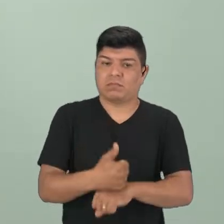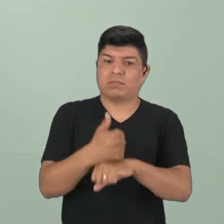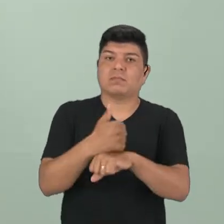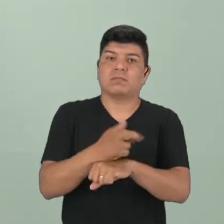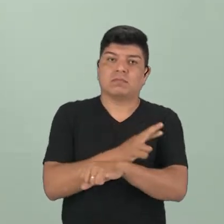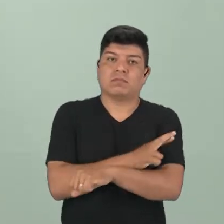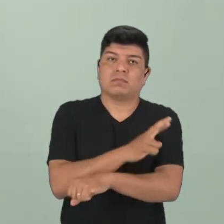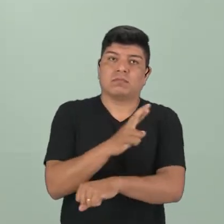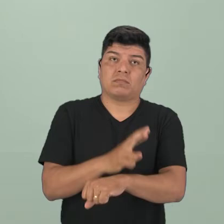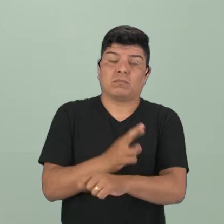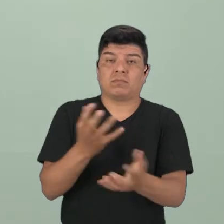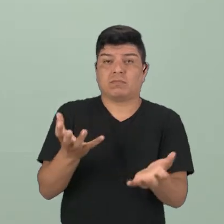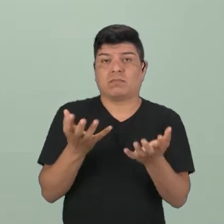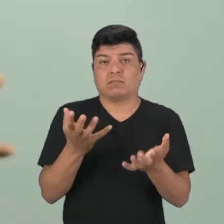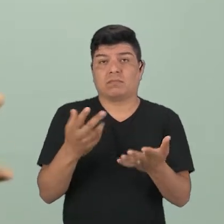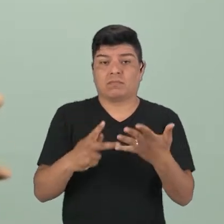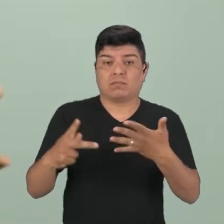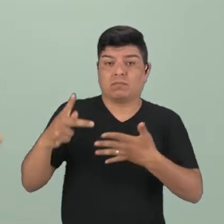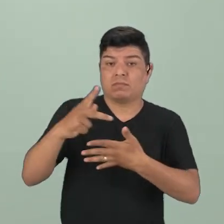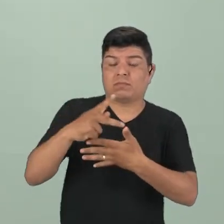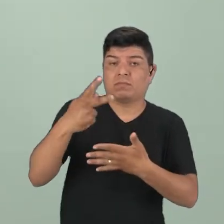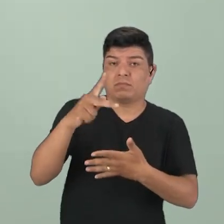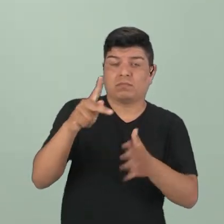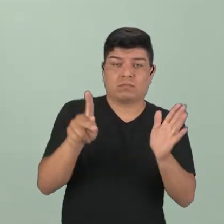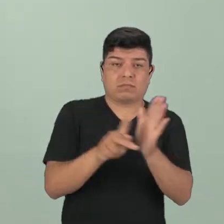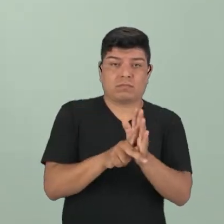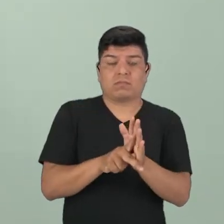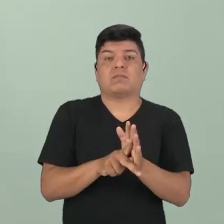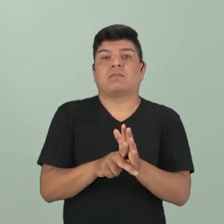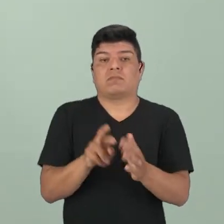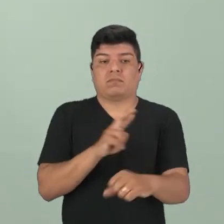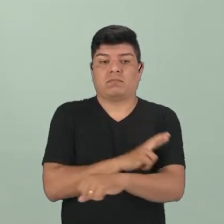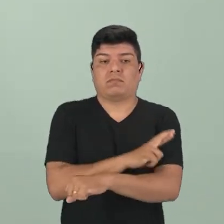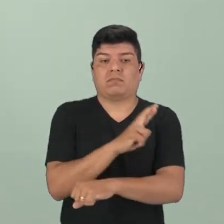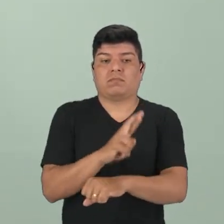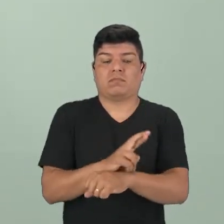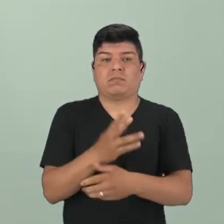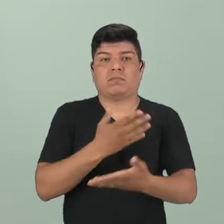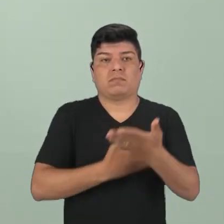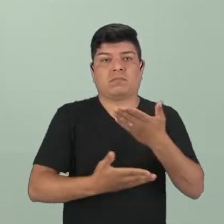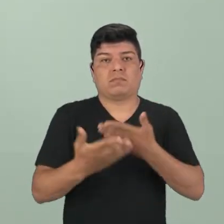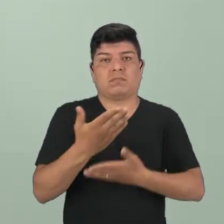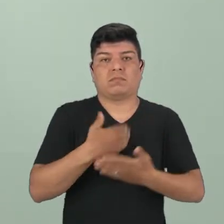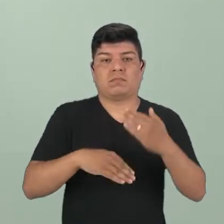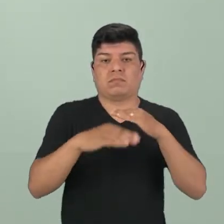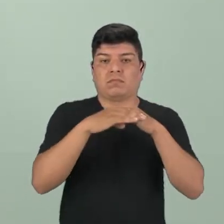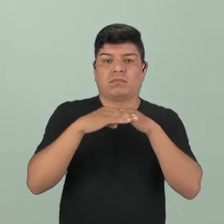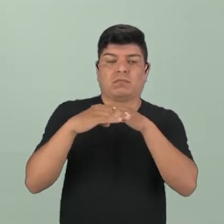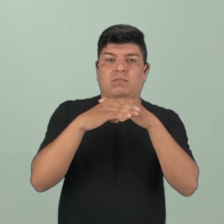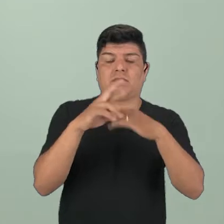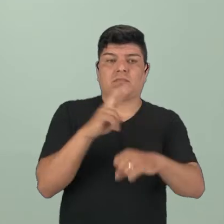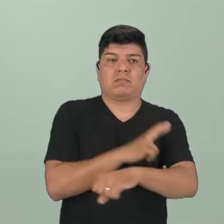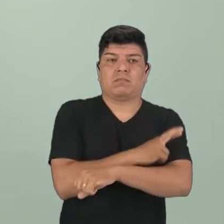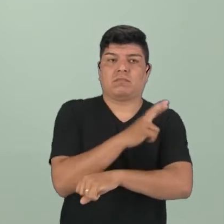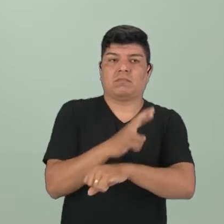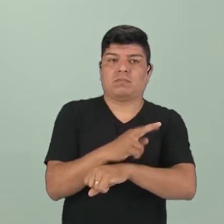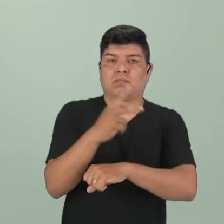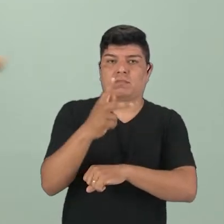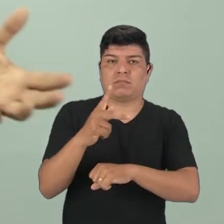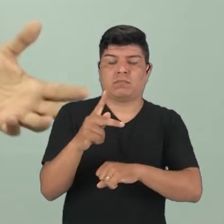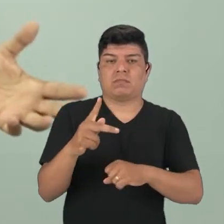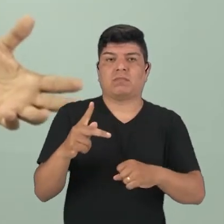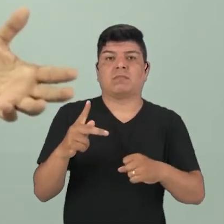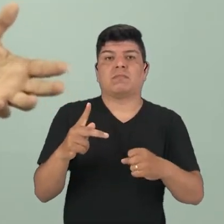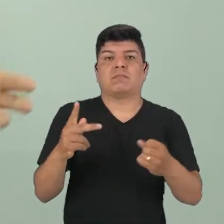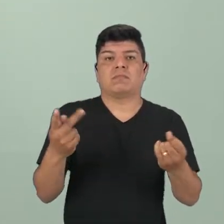religiosa, digamos, que queira priorizar a sua própria religião ou queira passar os padrões religiosos da sua religião